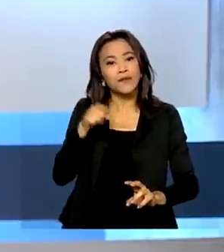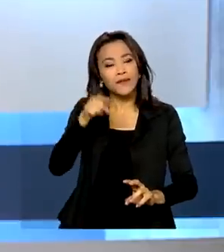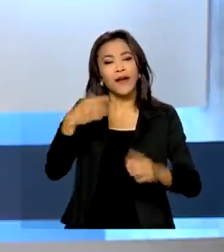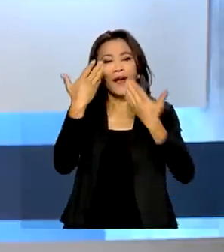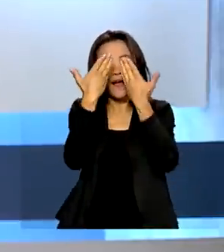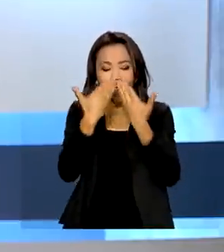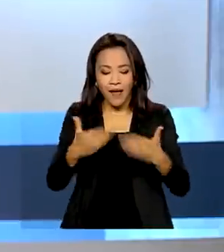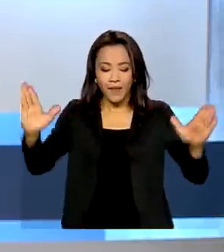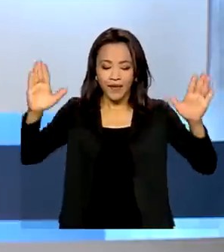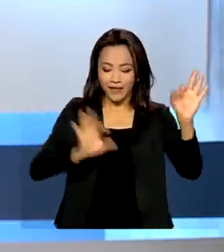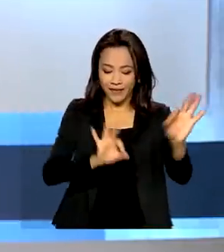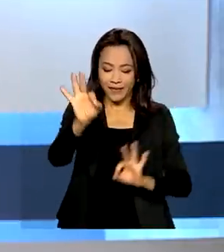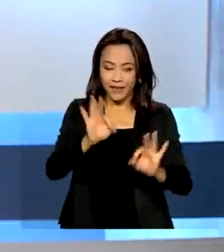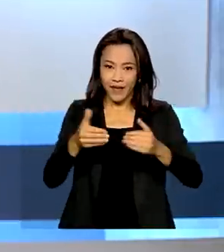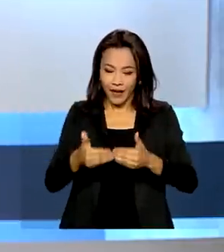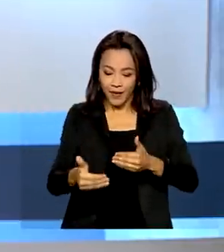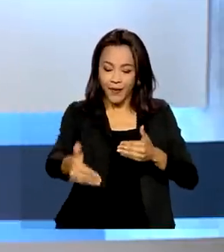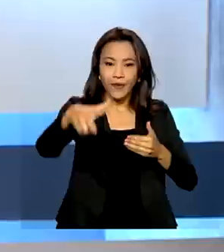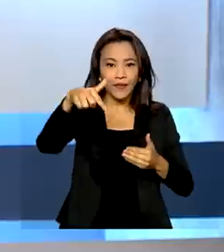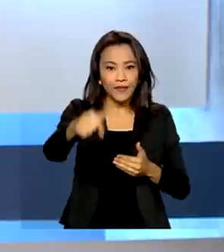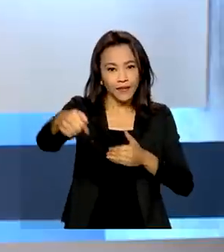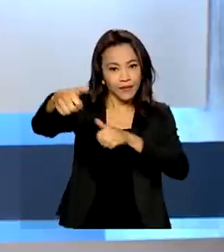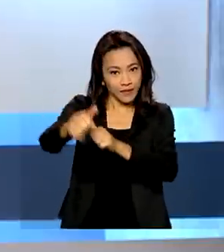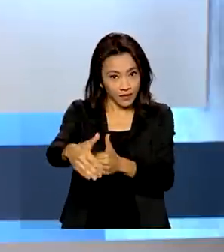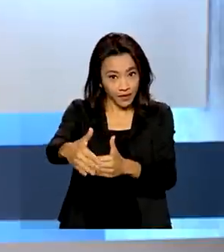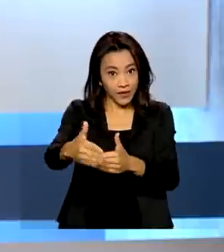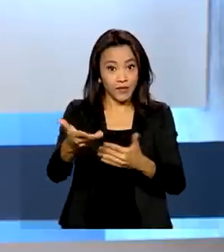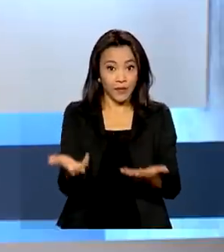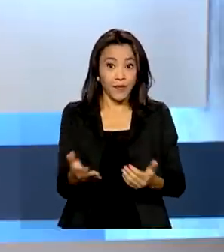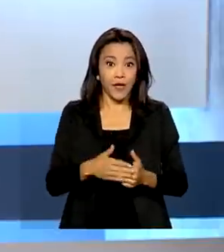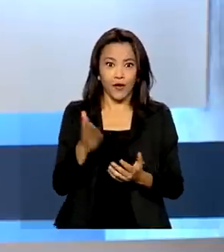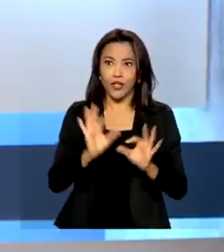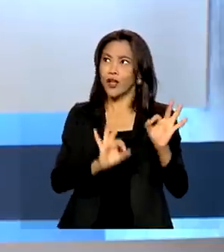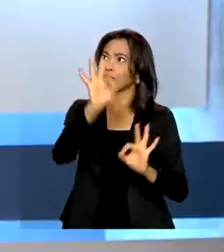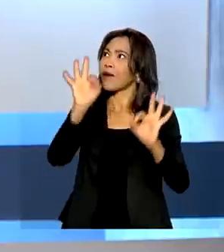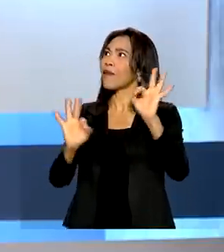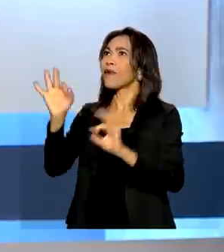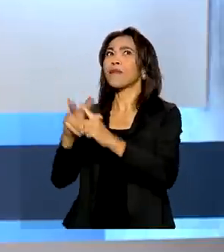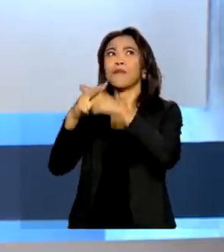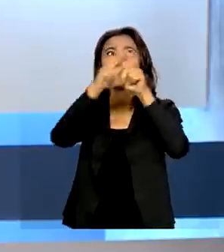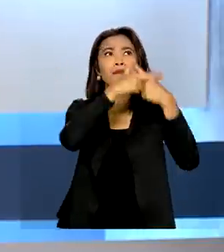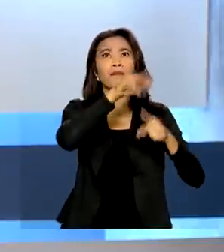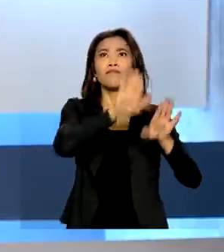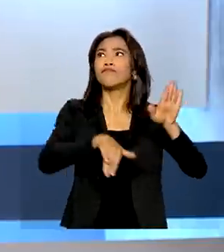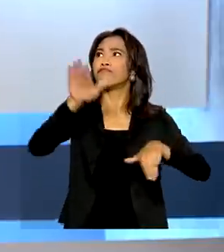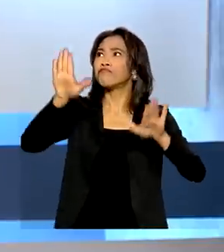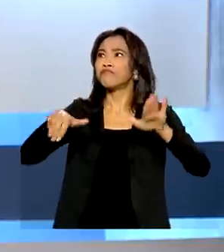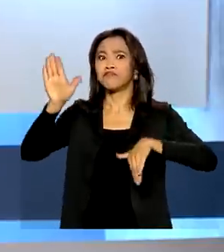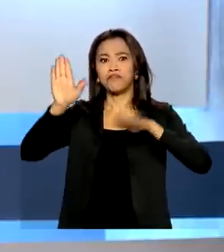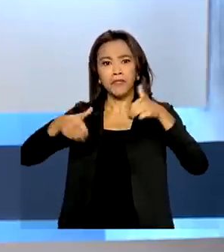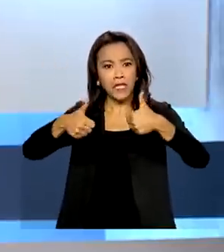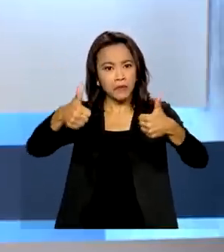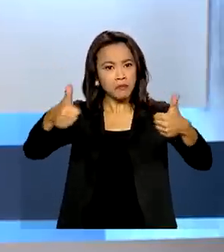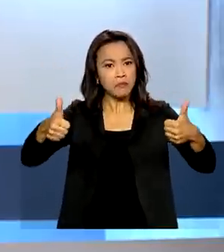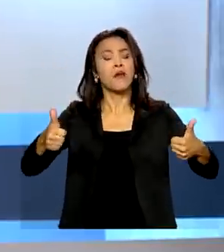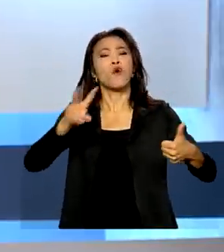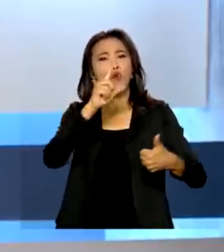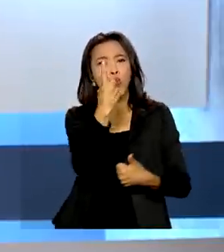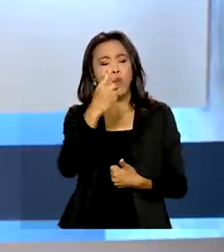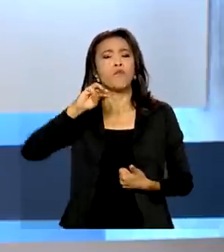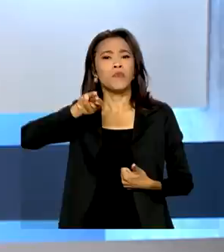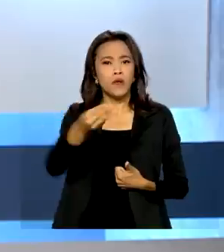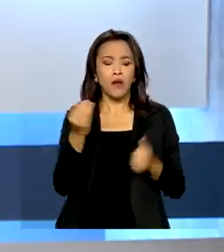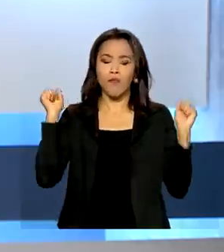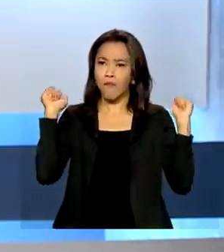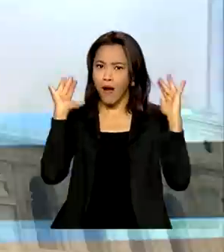no bicentenário da independência. Agora revitalizado e modernizado, deve atrair cerca de 1 milhão de